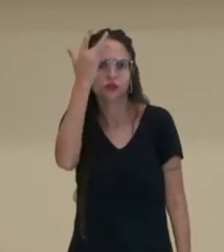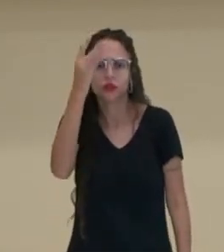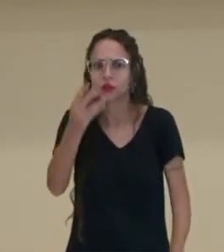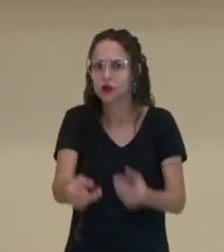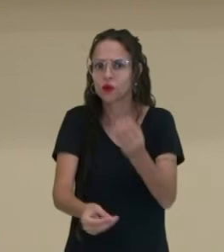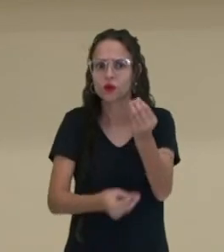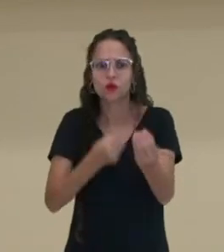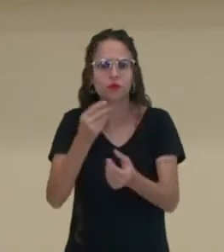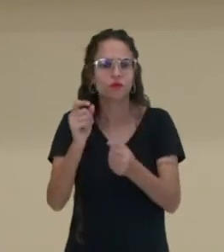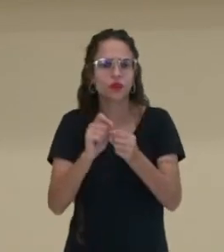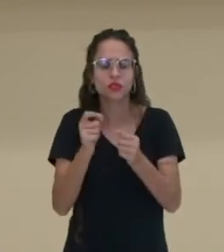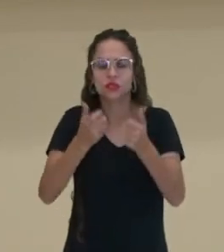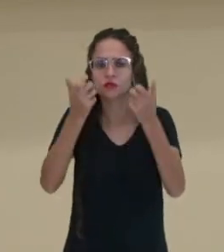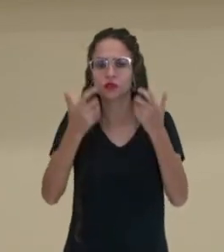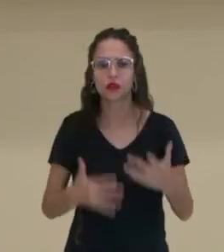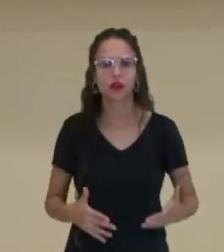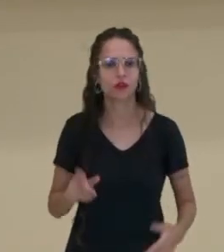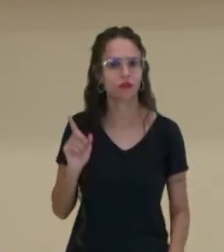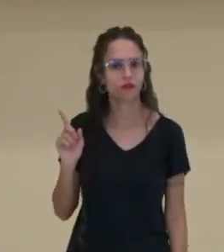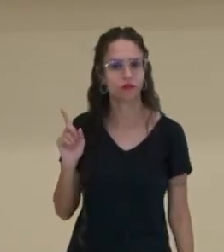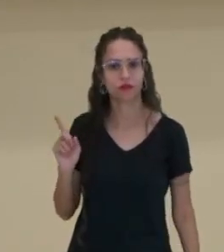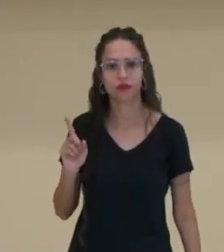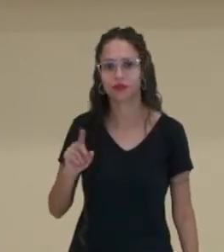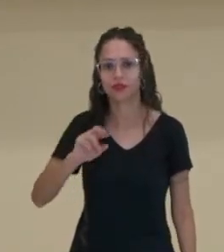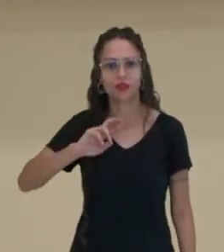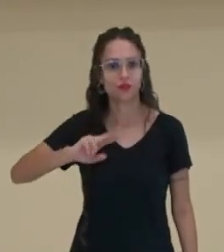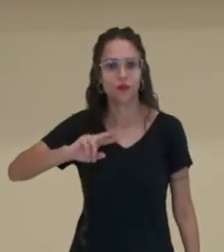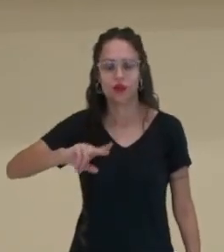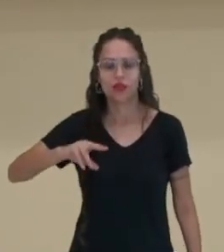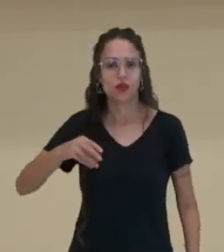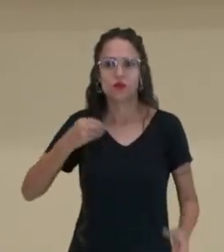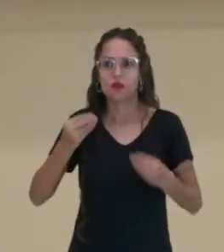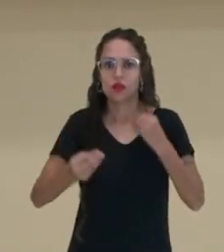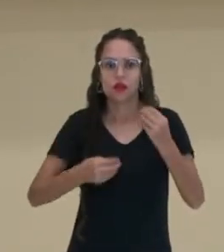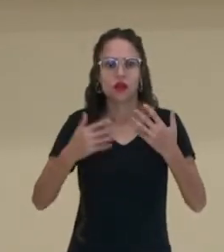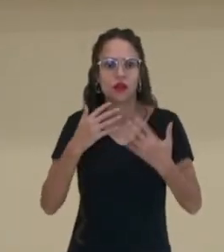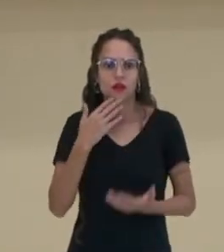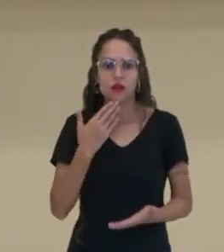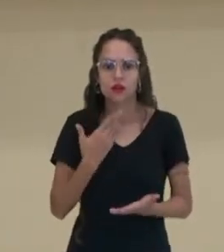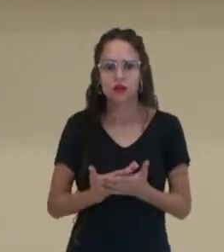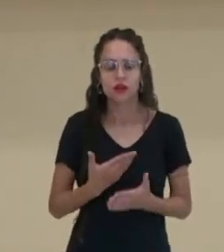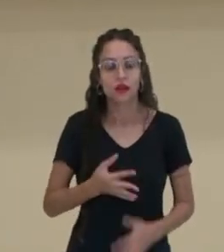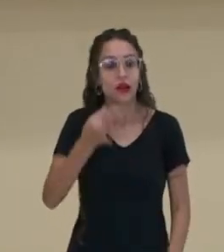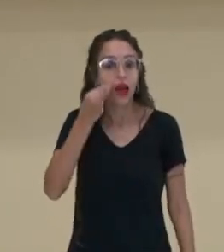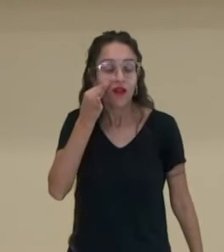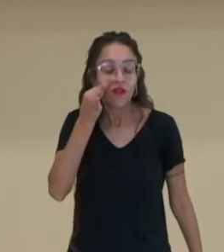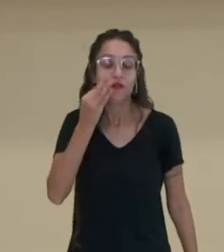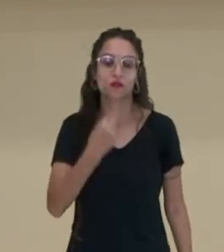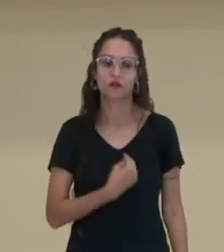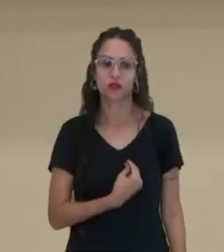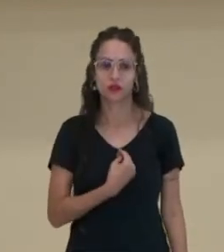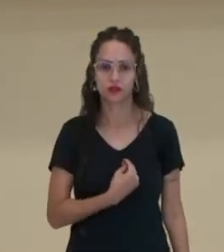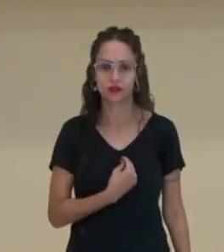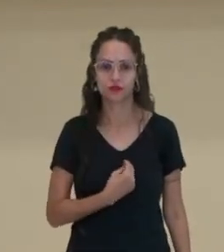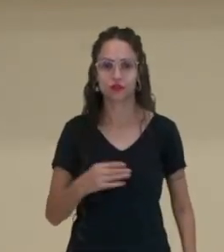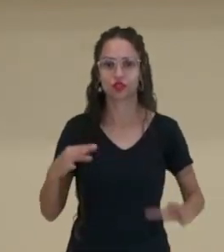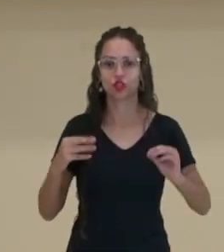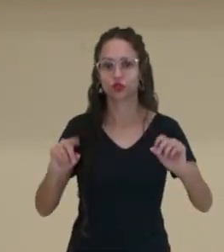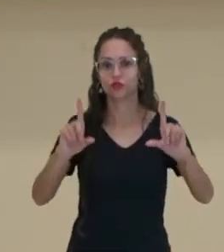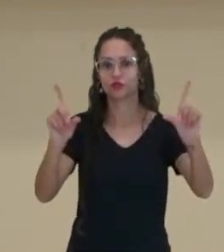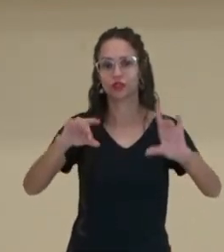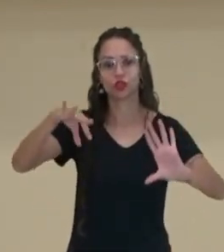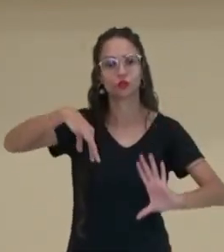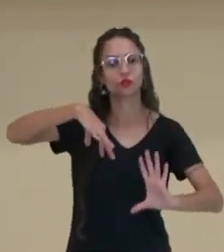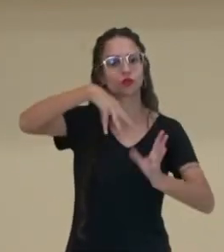fazer, inclusive, como comentar, que aquilo não era um replay, que o que nós estávamos vendo ao vivo, pelas todas as televisões do